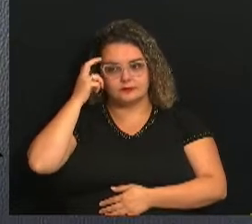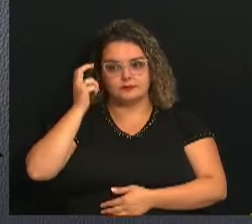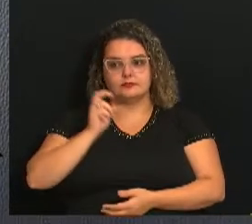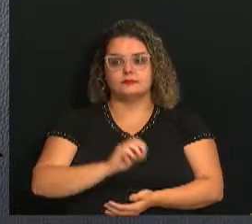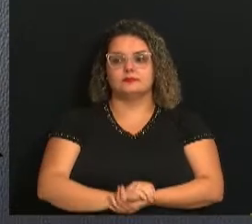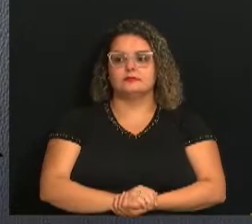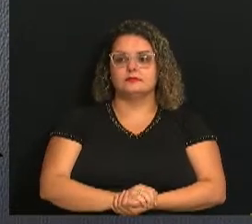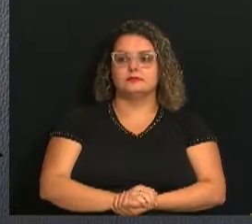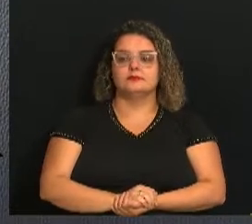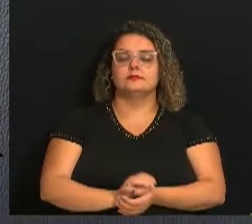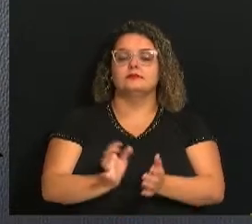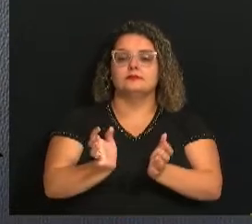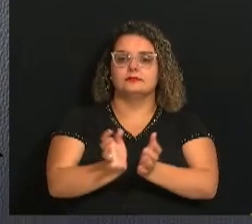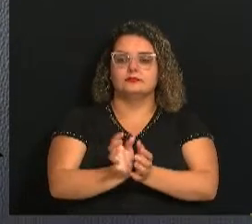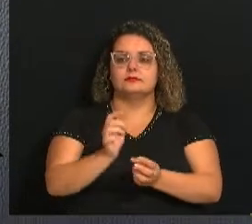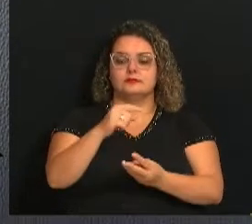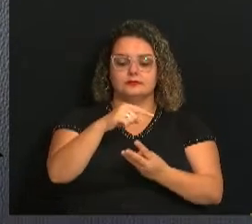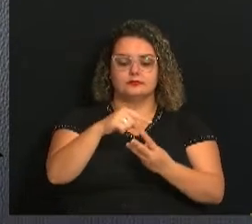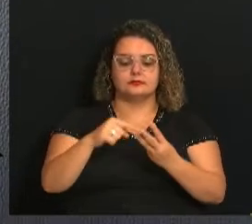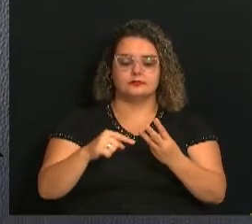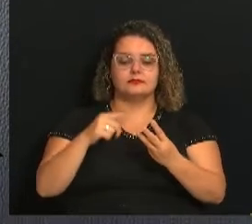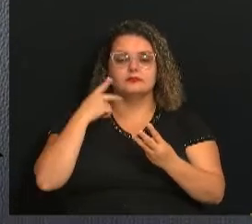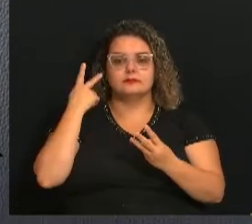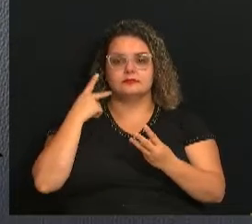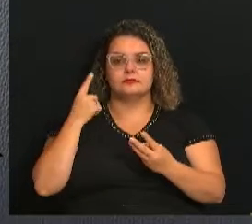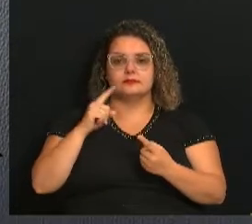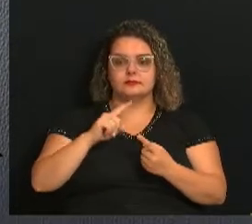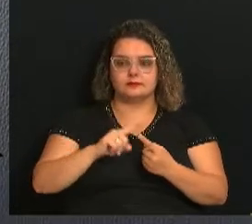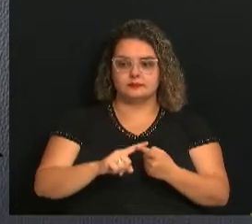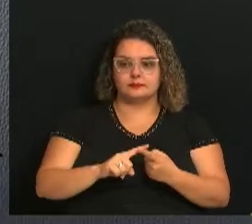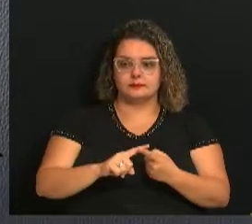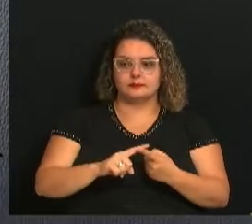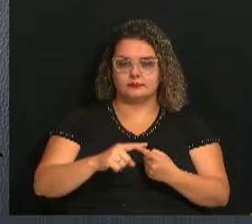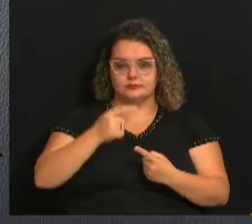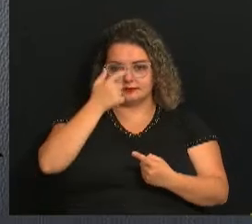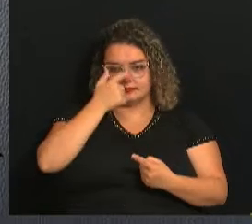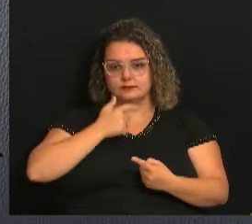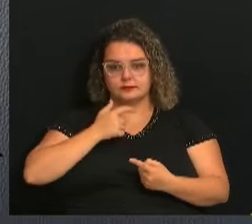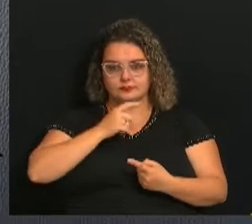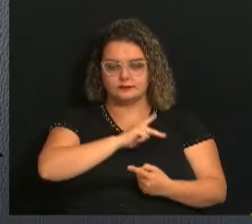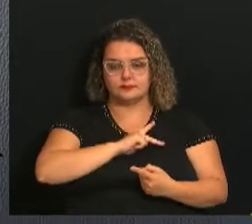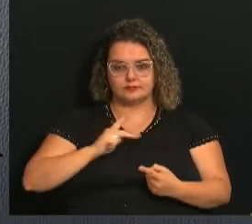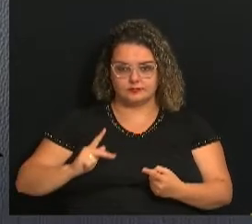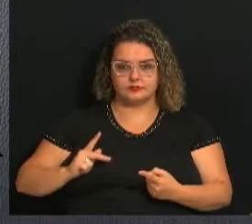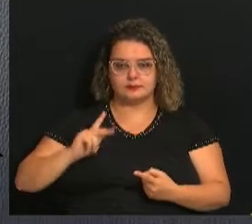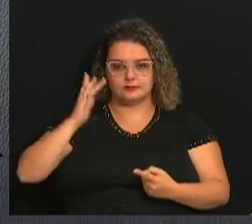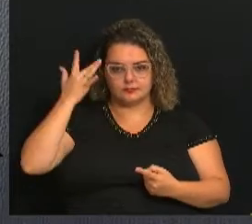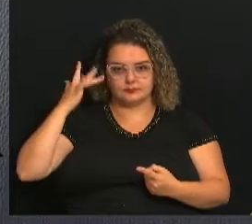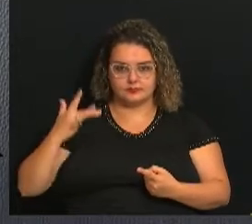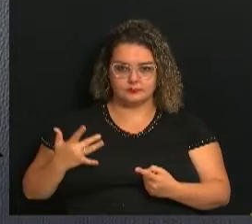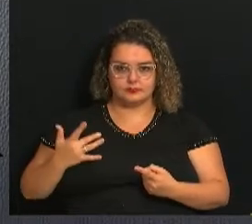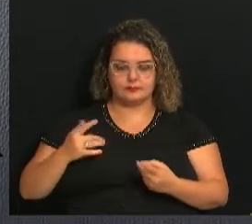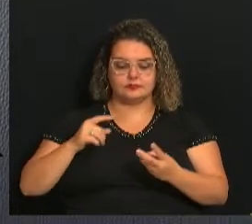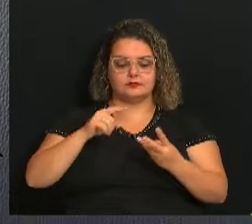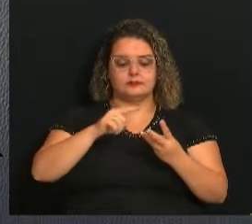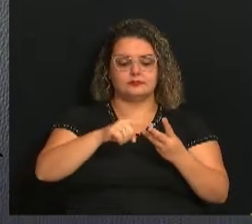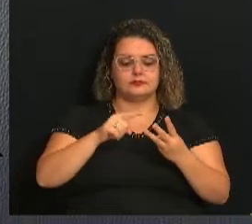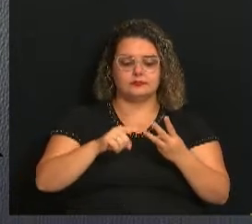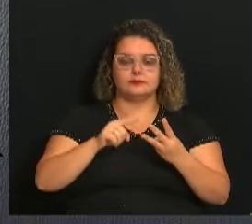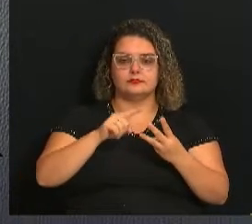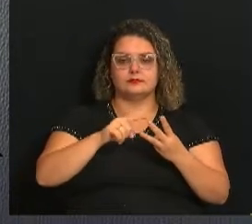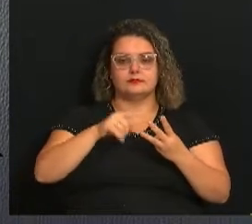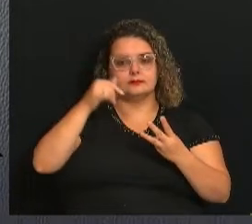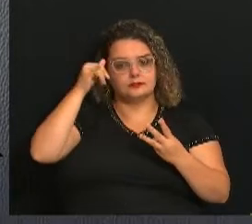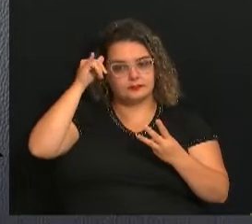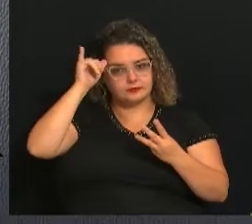ela é composta por 3 vereadores, né? Uma vereadora que sou eu, que sou a presidenta da comissão, e por mais 2 vereadores, o vereador Paulo